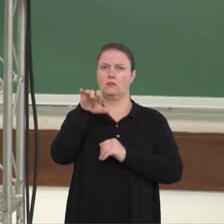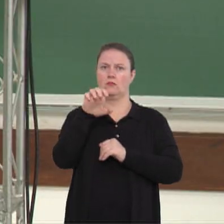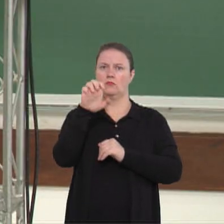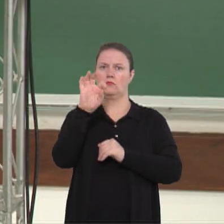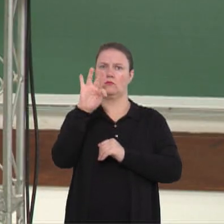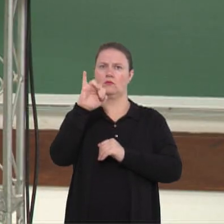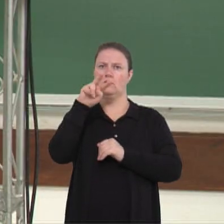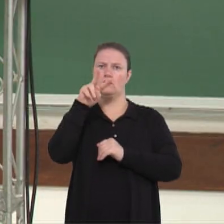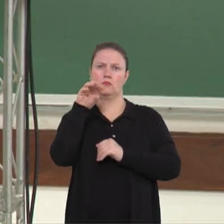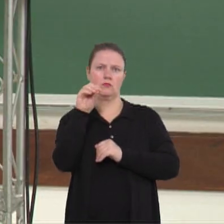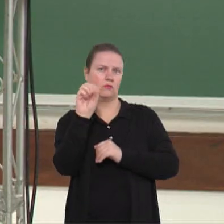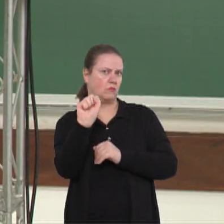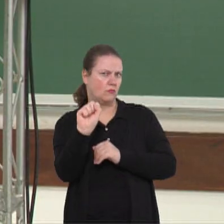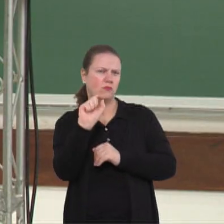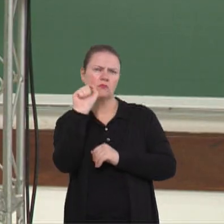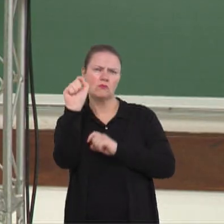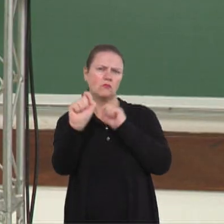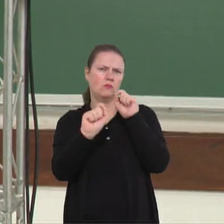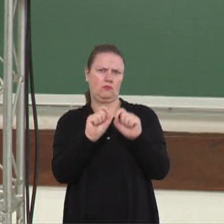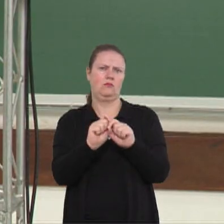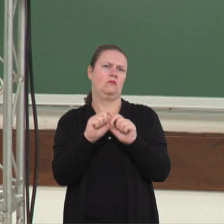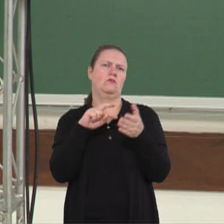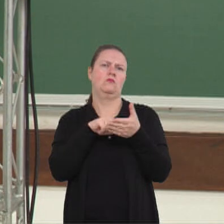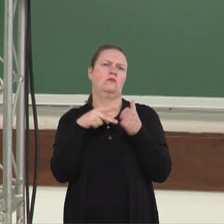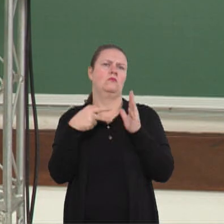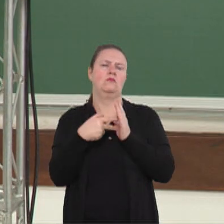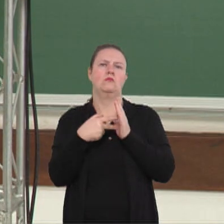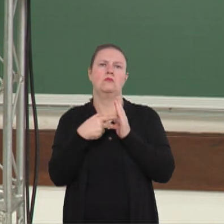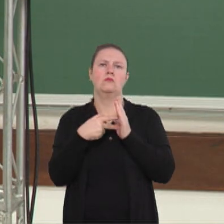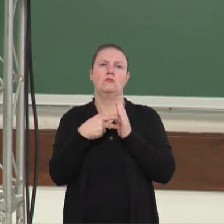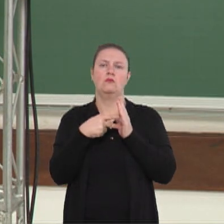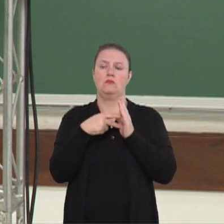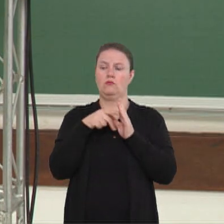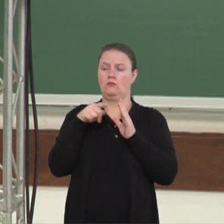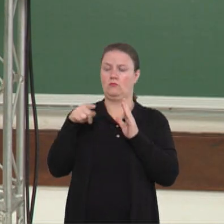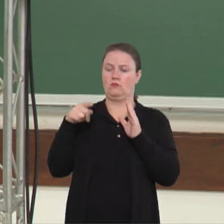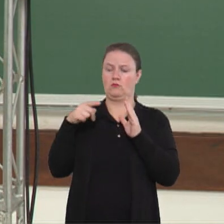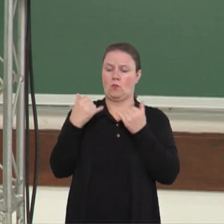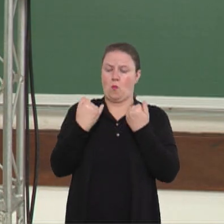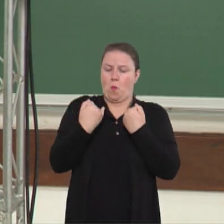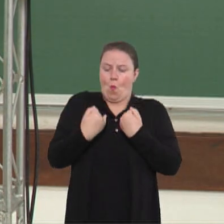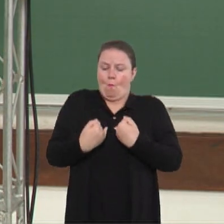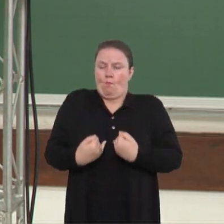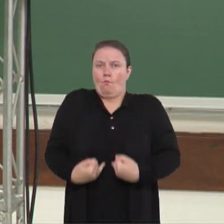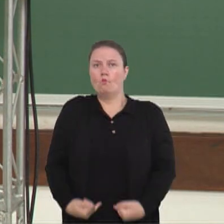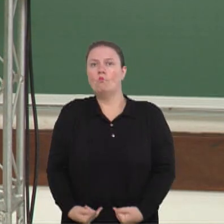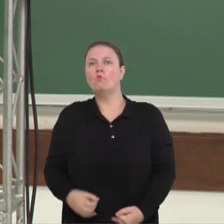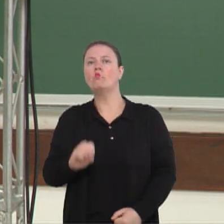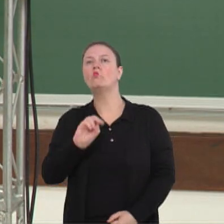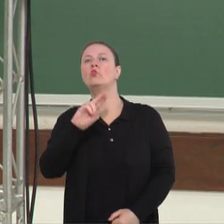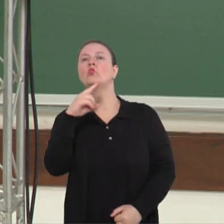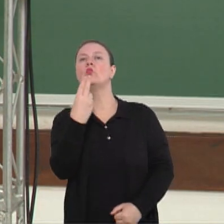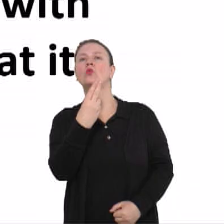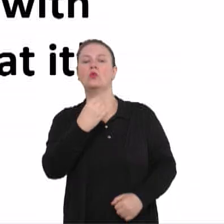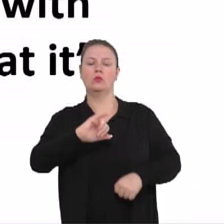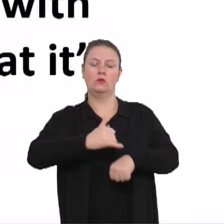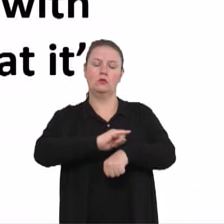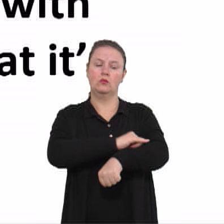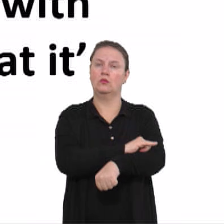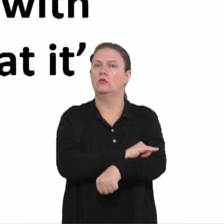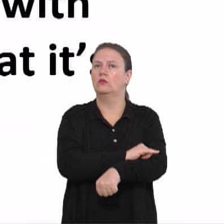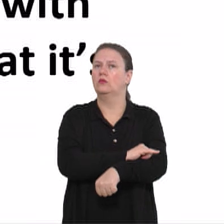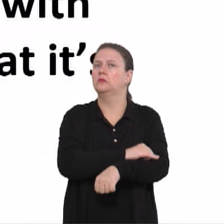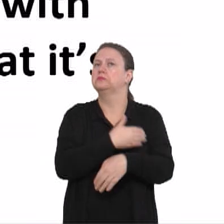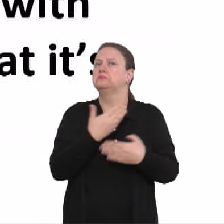todos conhecem bem que significam ela é magra ou gorda se a gente observar